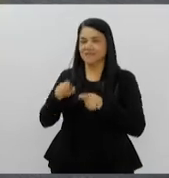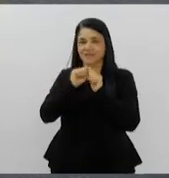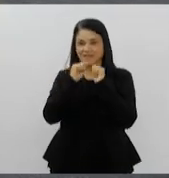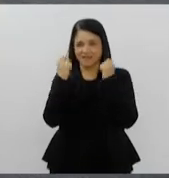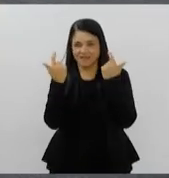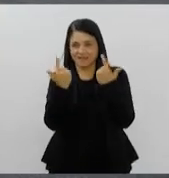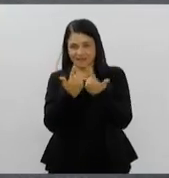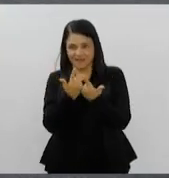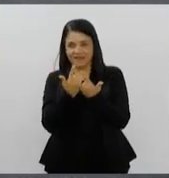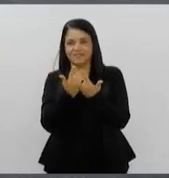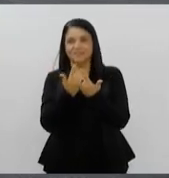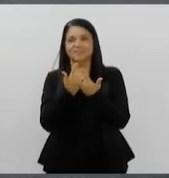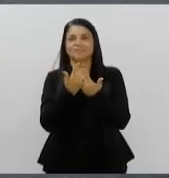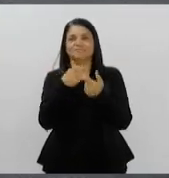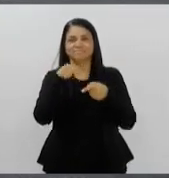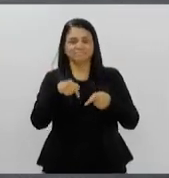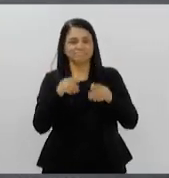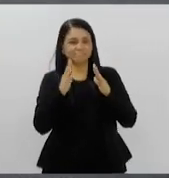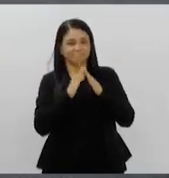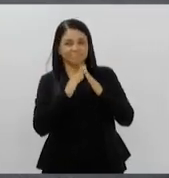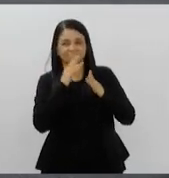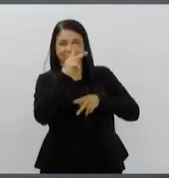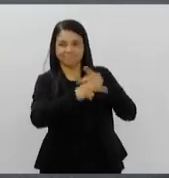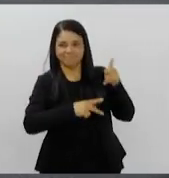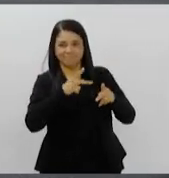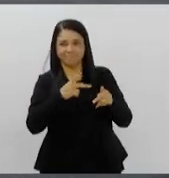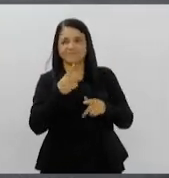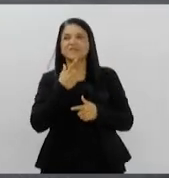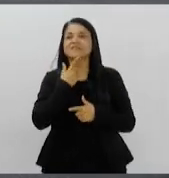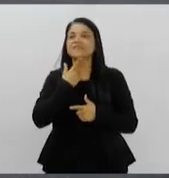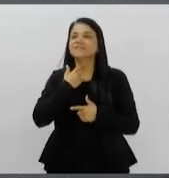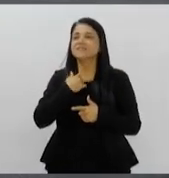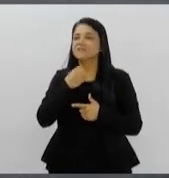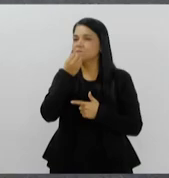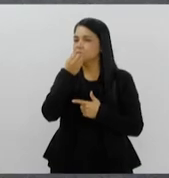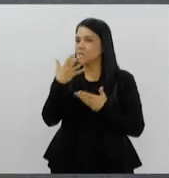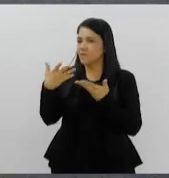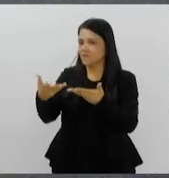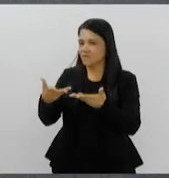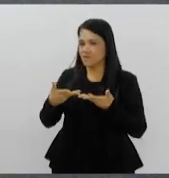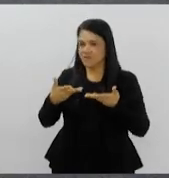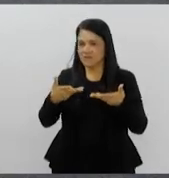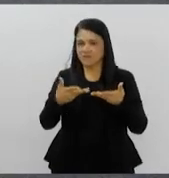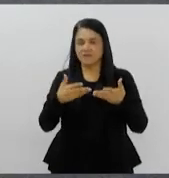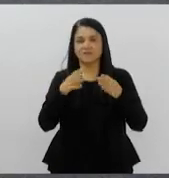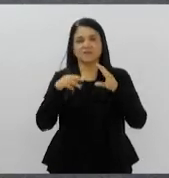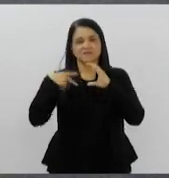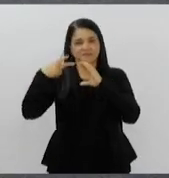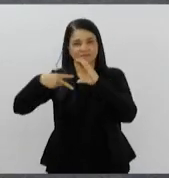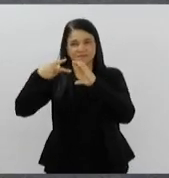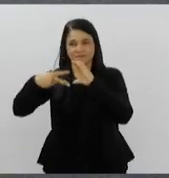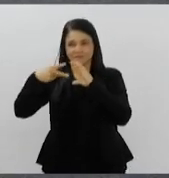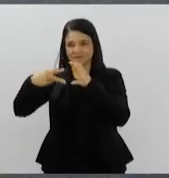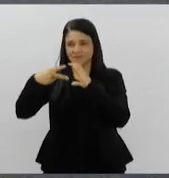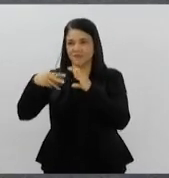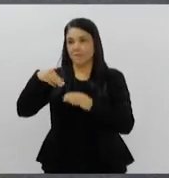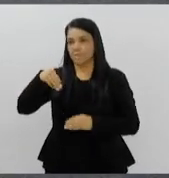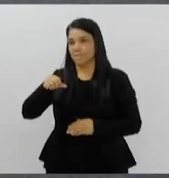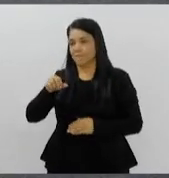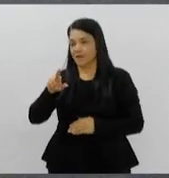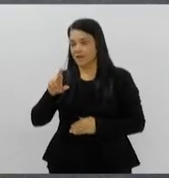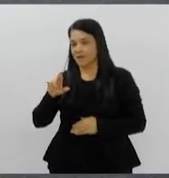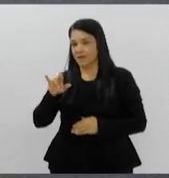Casa do Povo a nível do estadual. Te desejar muito boas-vindas na Câmara de Vereadores, Maíra, do